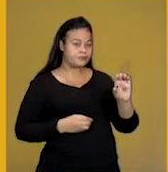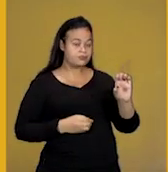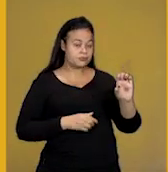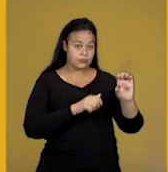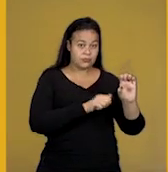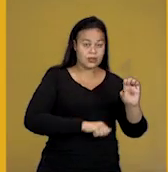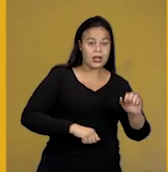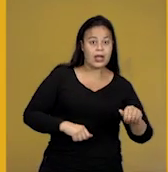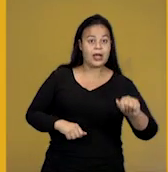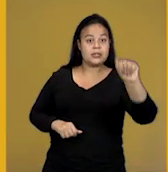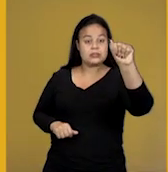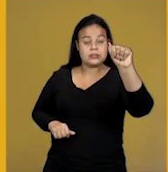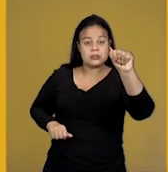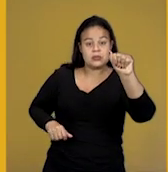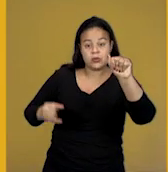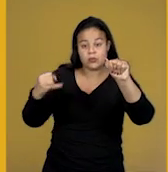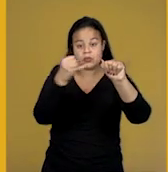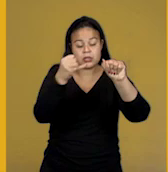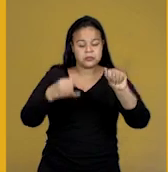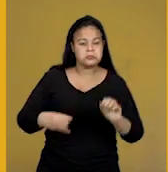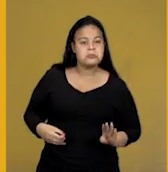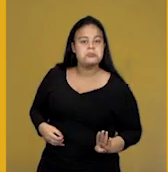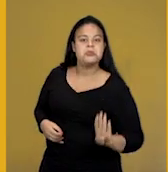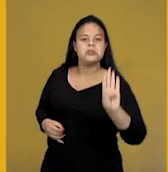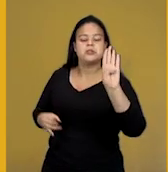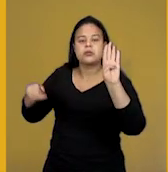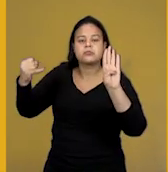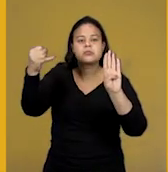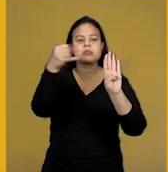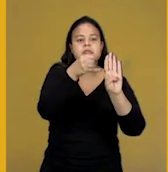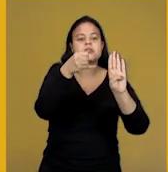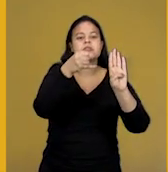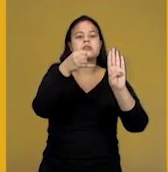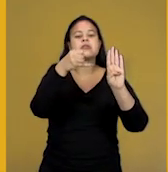Azão traço, Bzão traço, eu vou ter aqui então, ó,